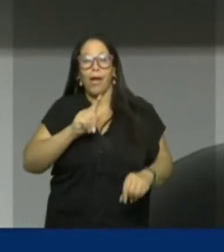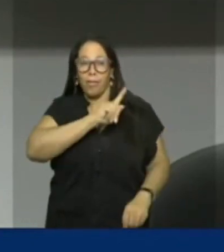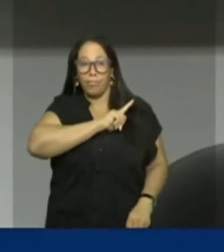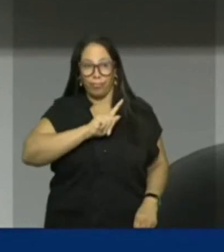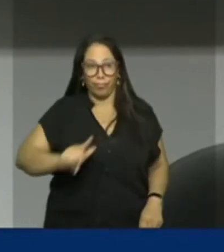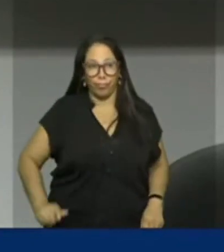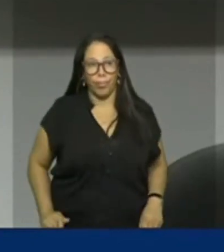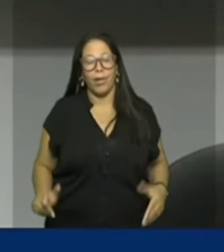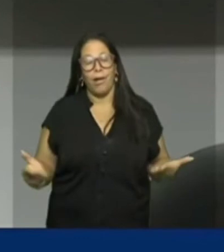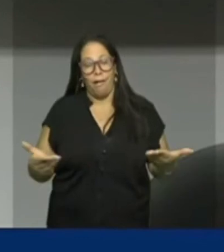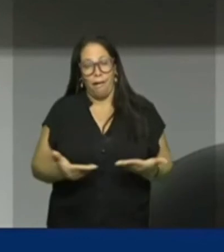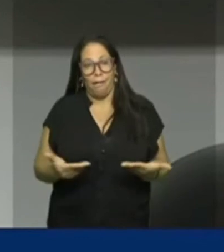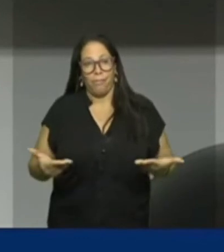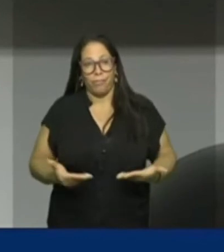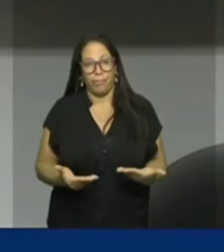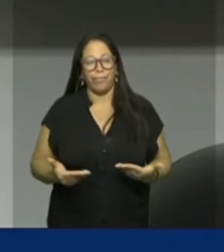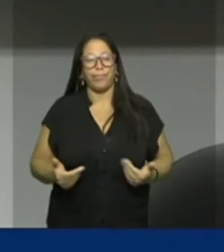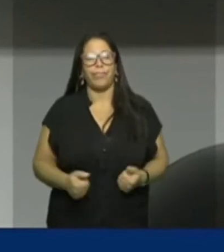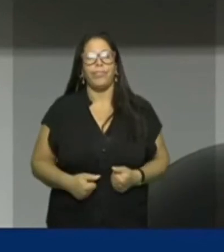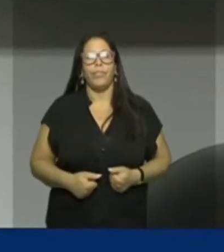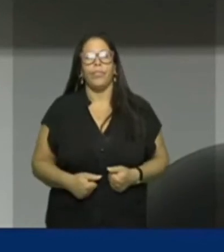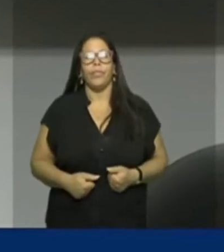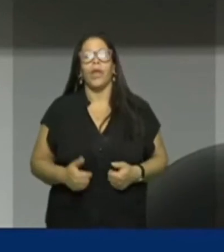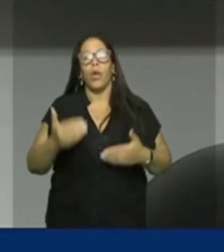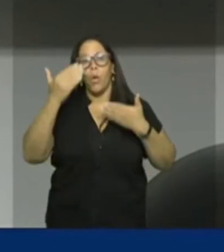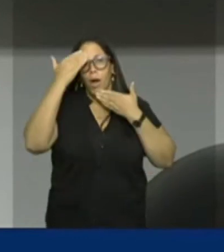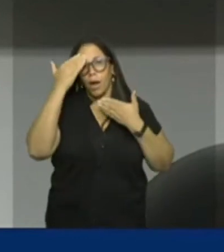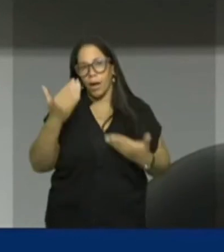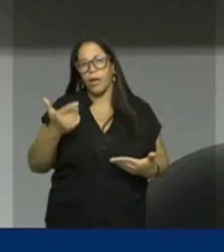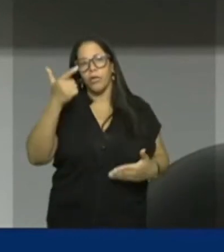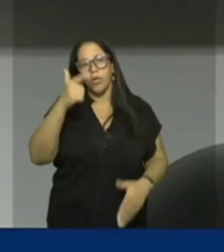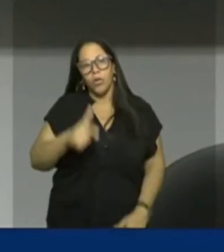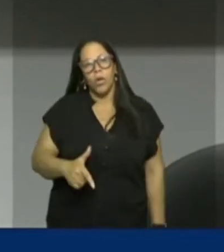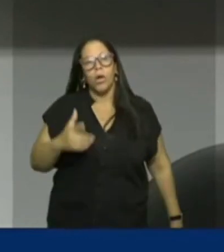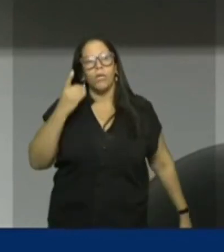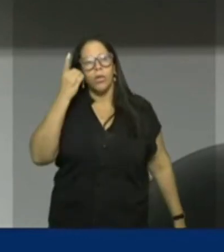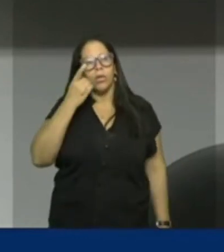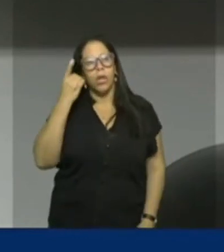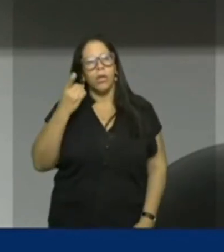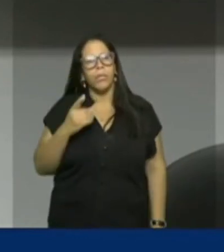gestão. Mais uma vez, deputado, agradeço e colocamos aqui o Desinstituto à disposição.